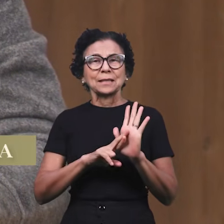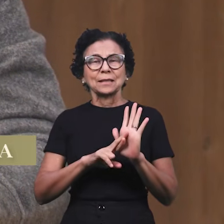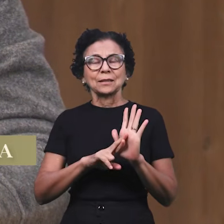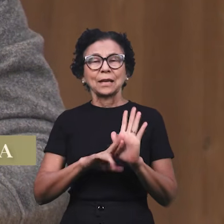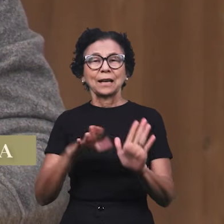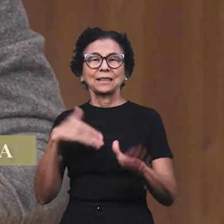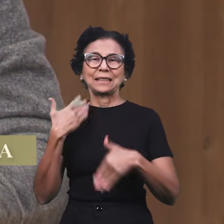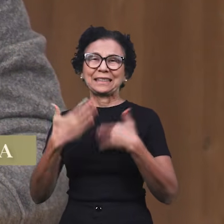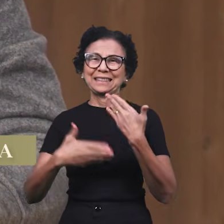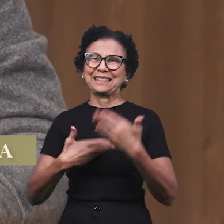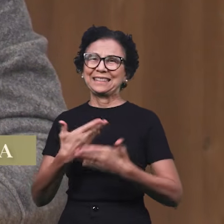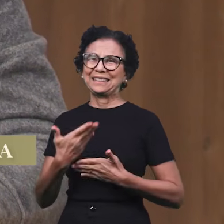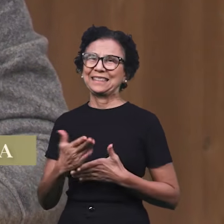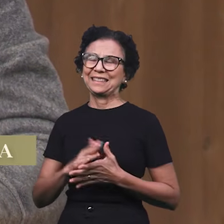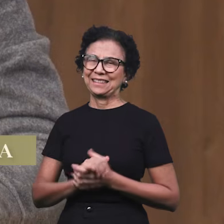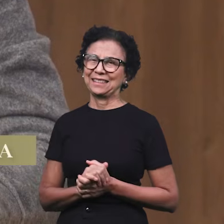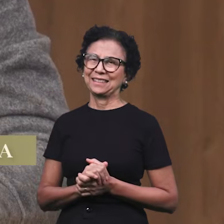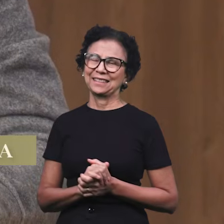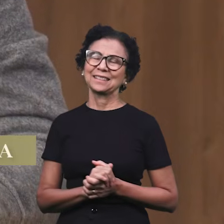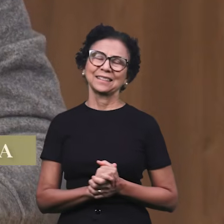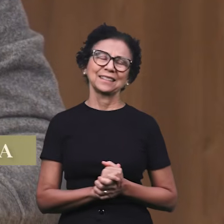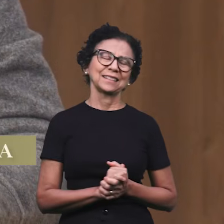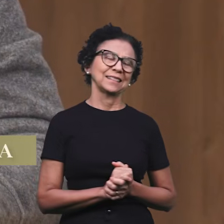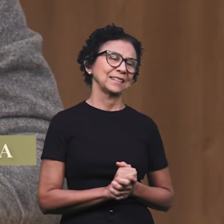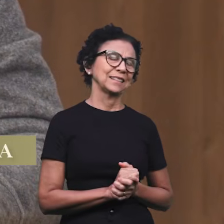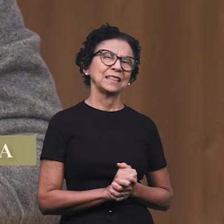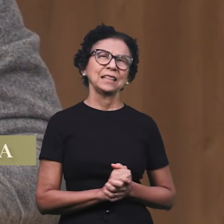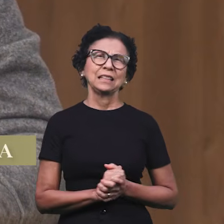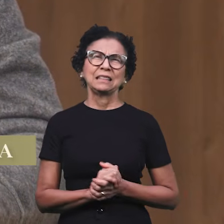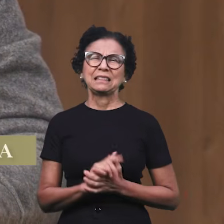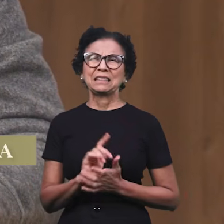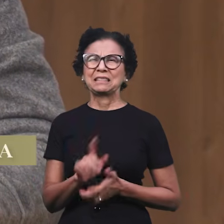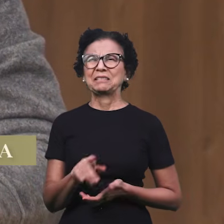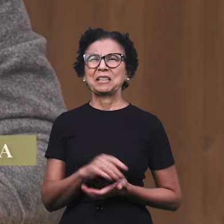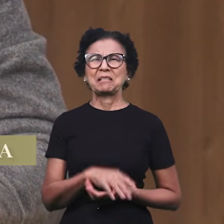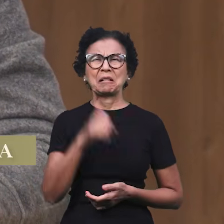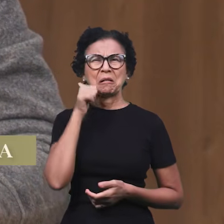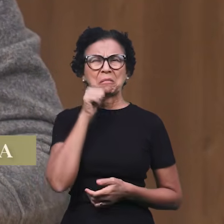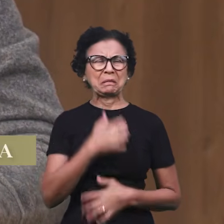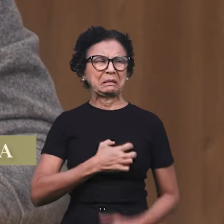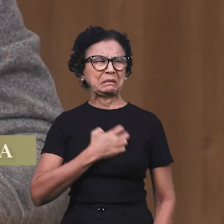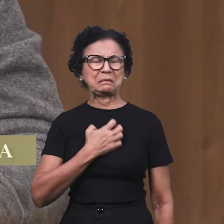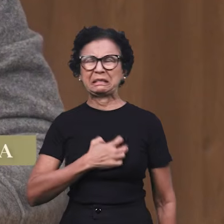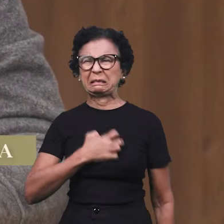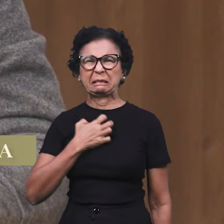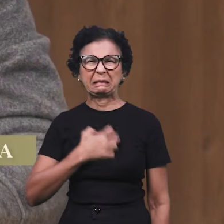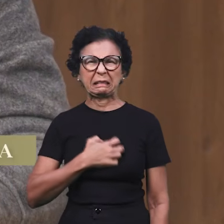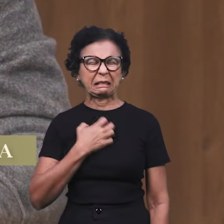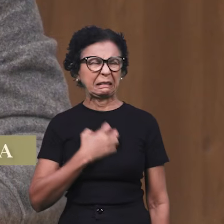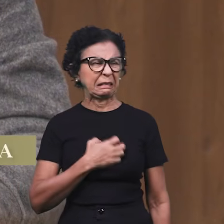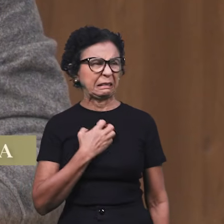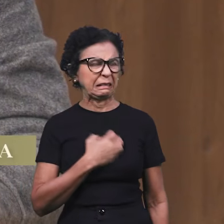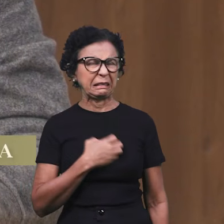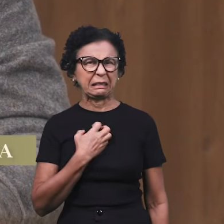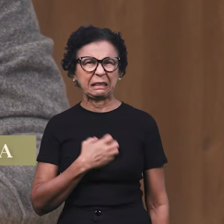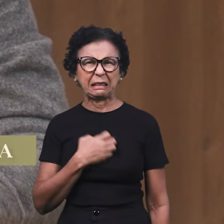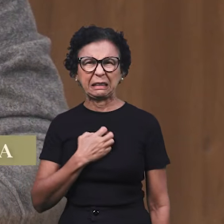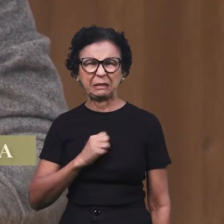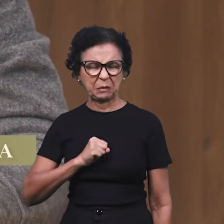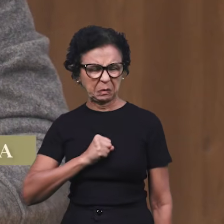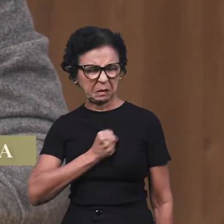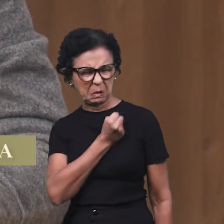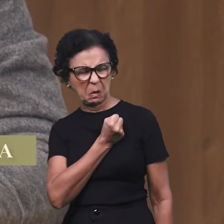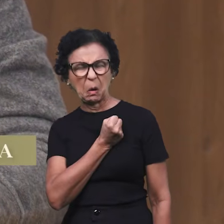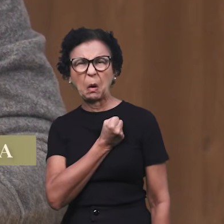de ira, de raiva, de rancorosa, rixosa, briguenta, né? Maledicente, mas